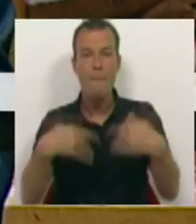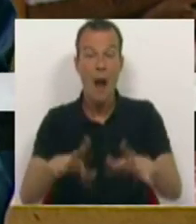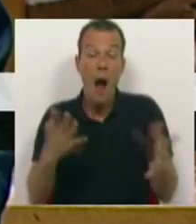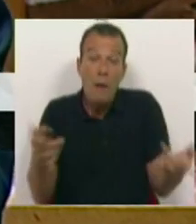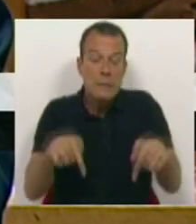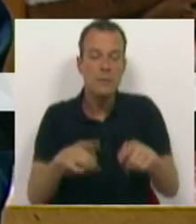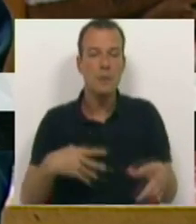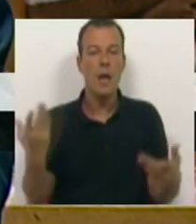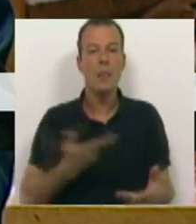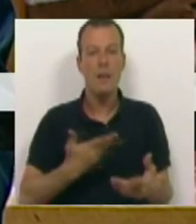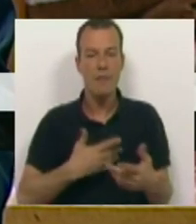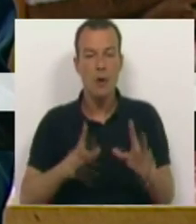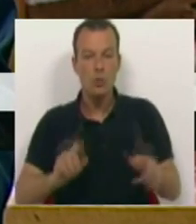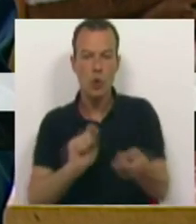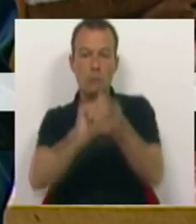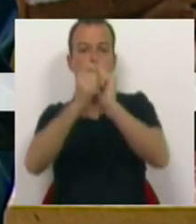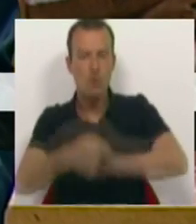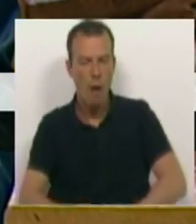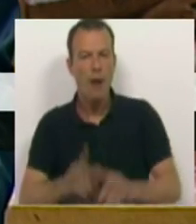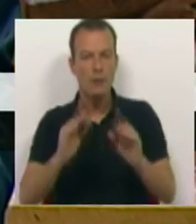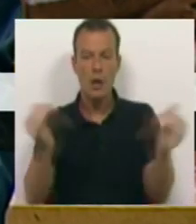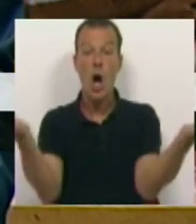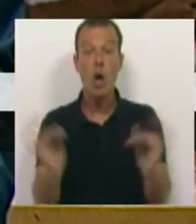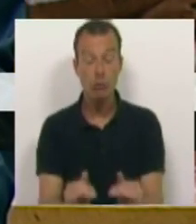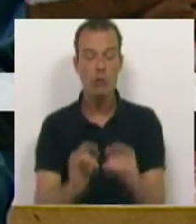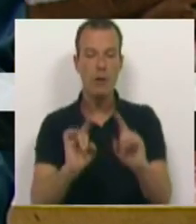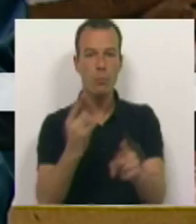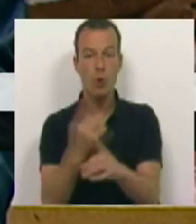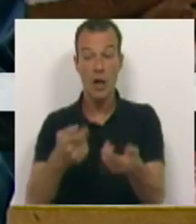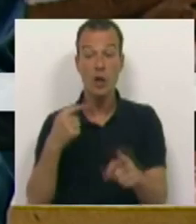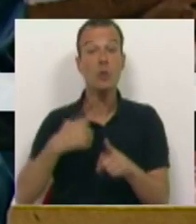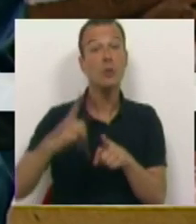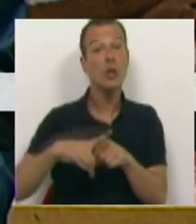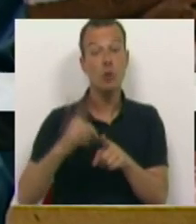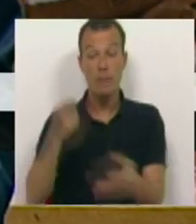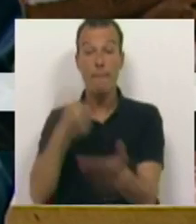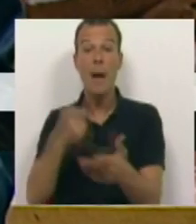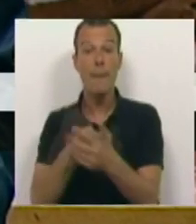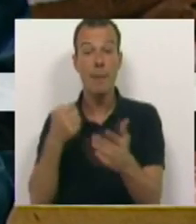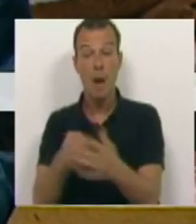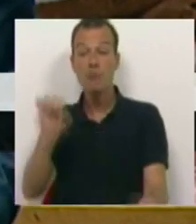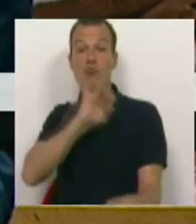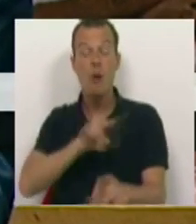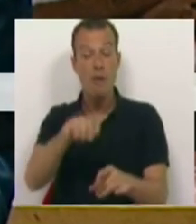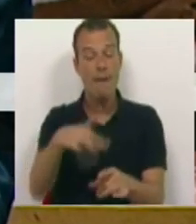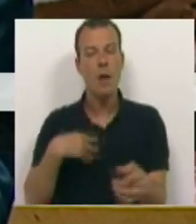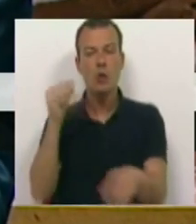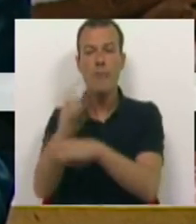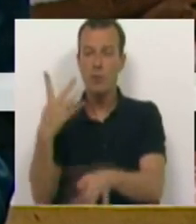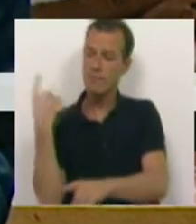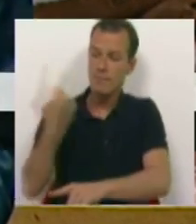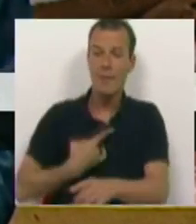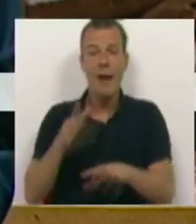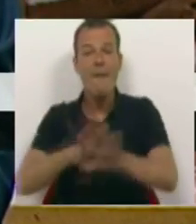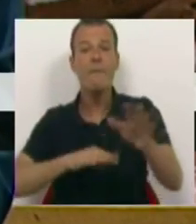tal, essa dívida foi reestruturada e reduzida até ao ponto em que as prestações de pagamento coincidem com a contribuição que os bancos já eram obrigados